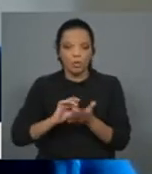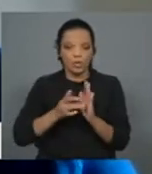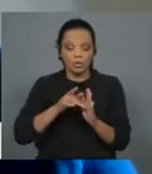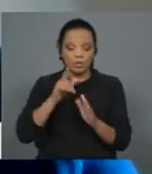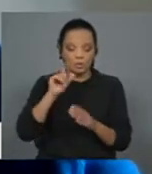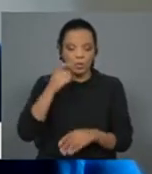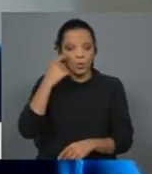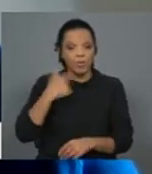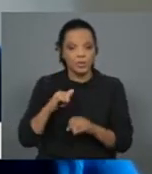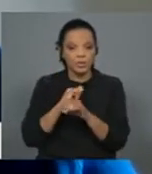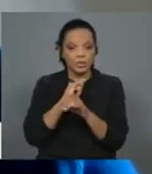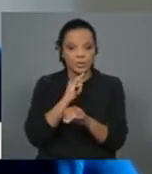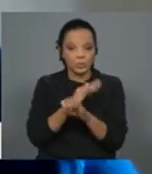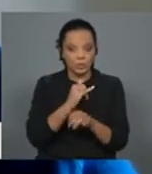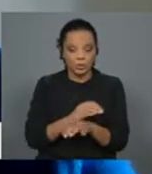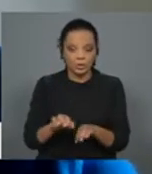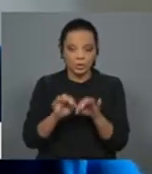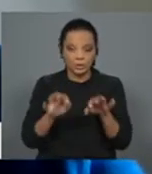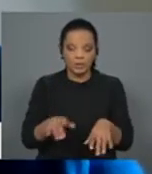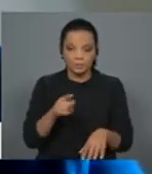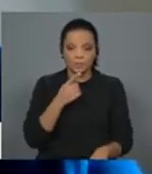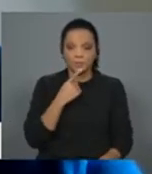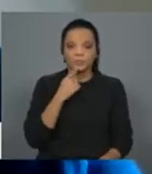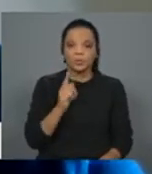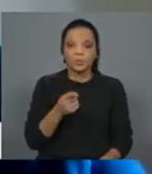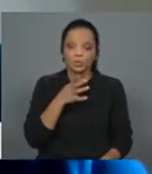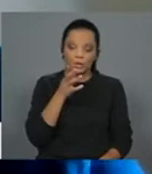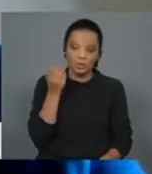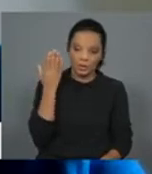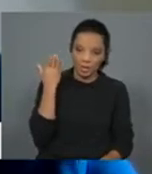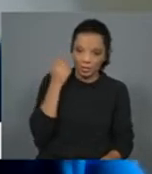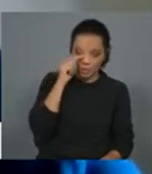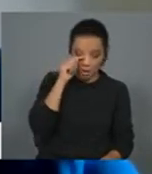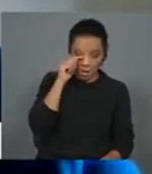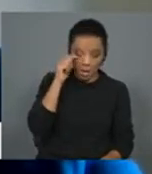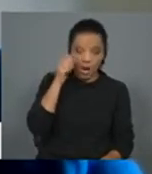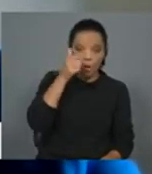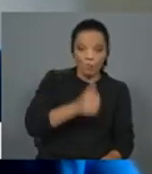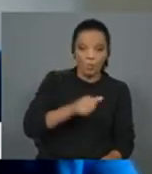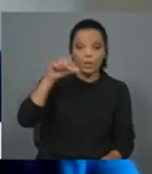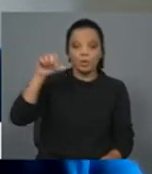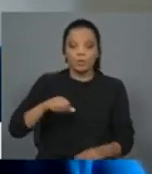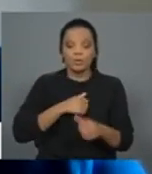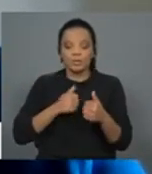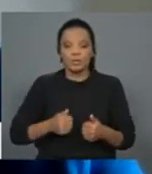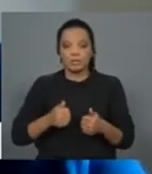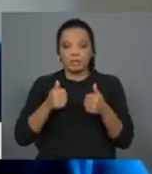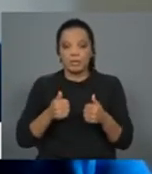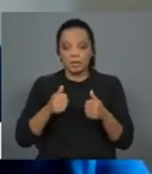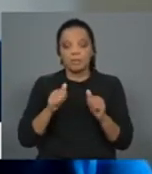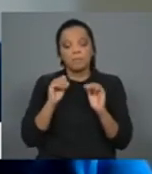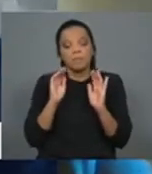como os outros. E, portanto, isto significa aquilo que eu disse há bocado, que nós temos do bom e do mau na nossa cidade,